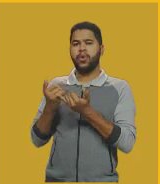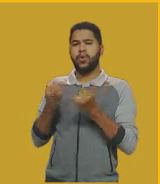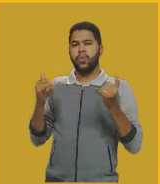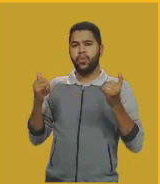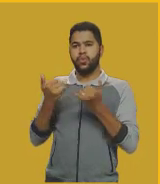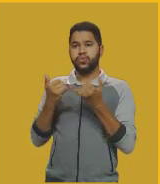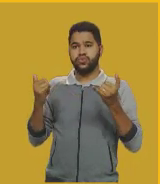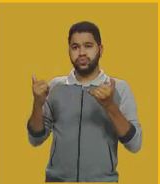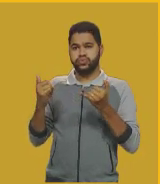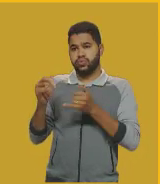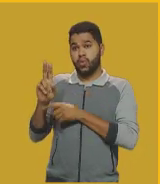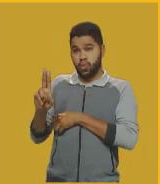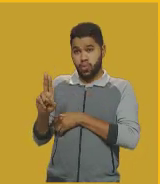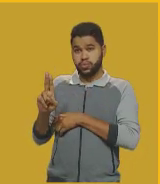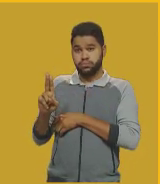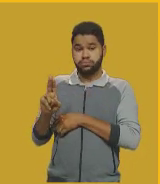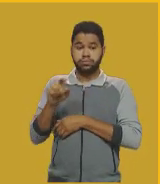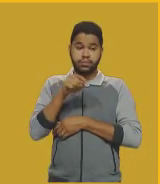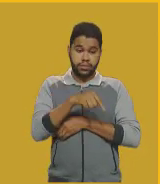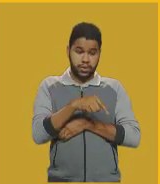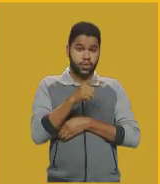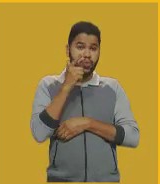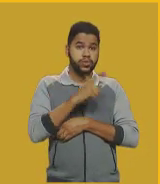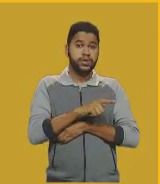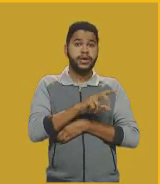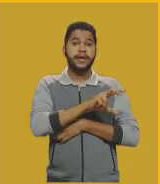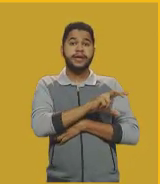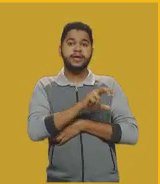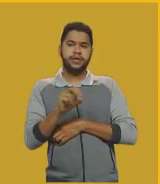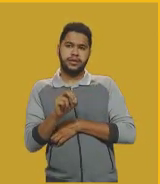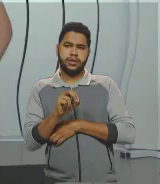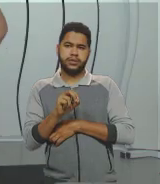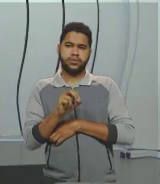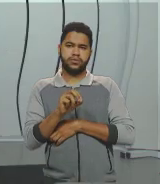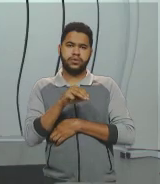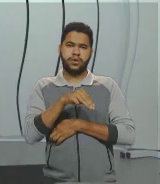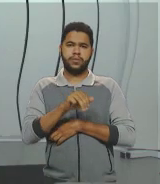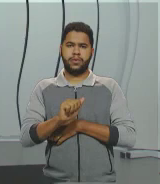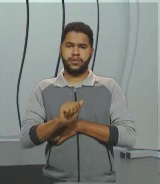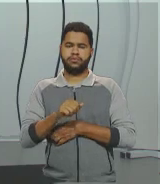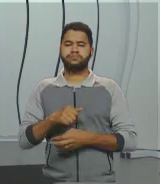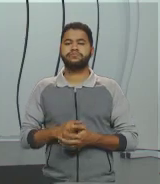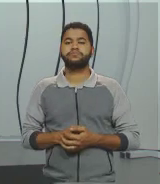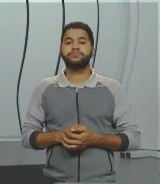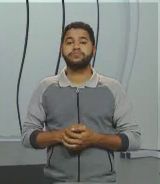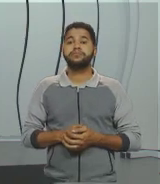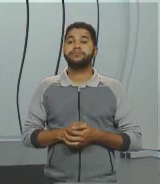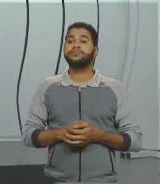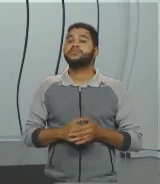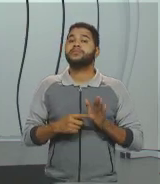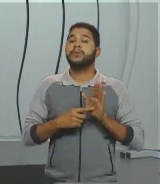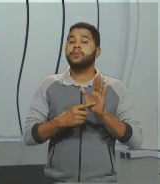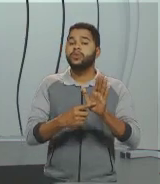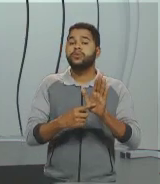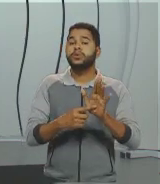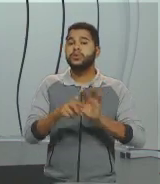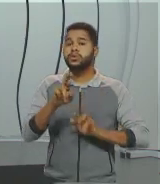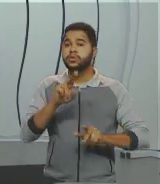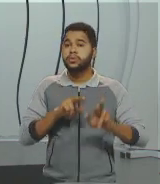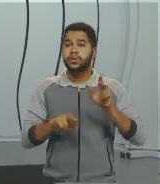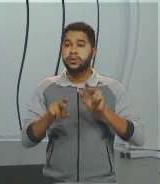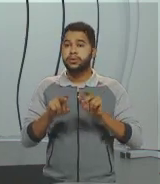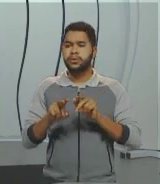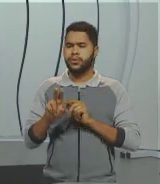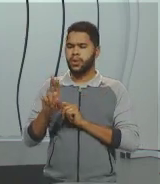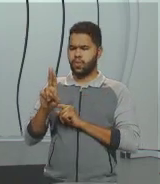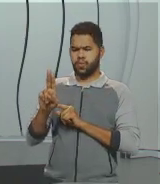que o fusível suporte uma corrente nominal de 500 mA. Gente, nesse exercício ele está representando a diferença de potencial pela letra